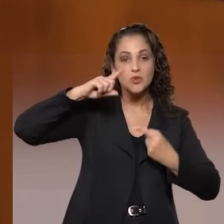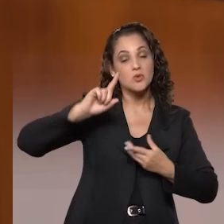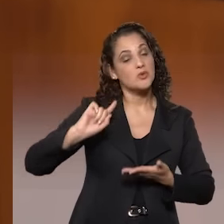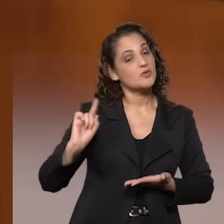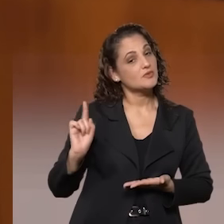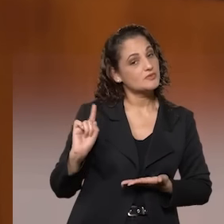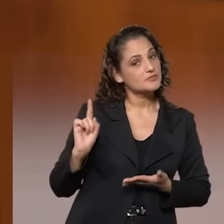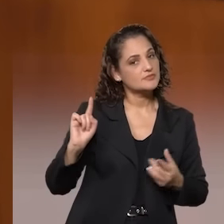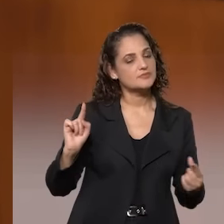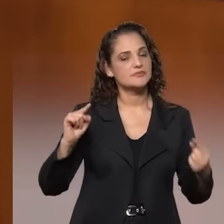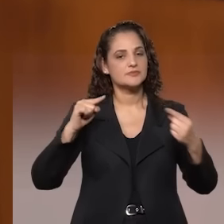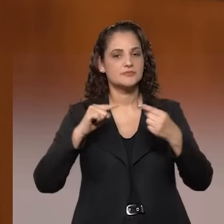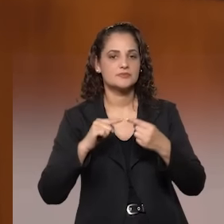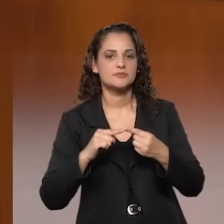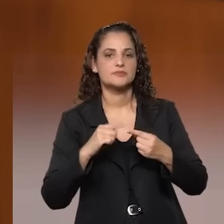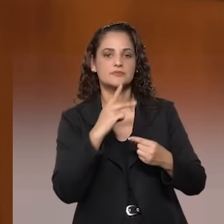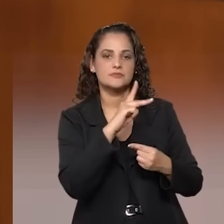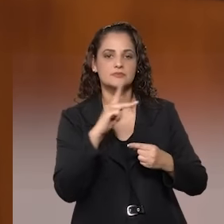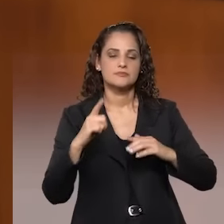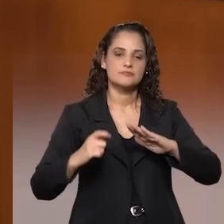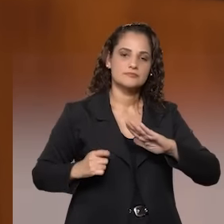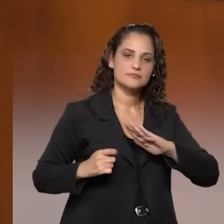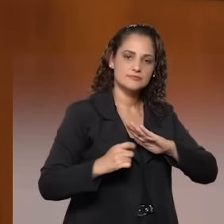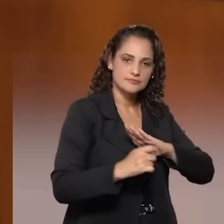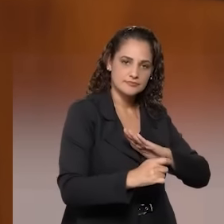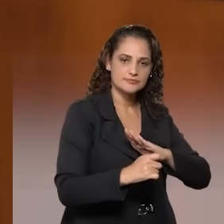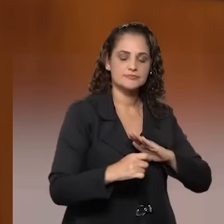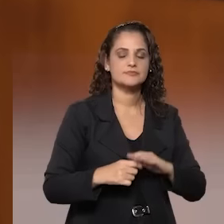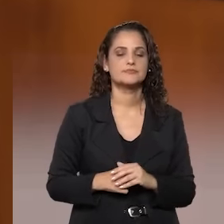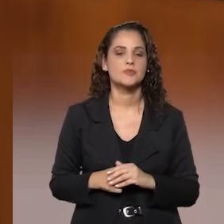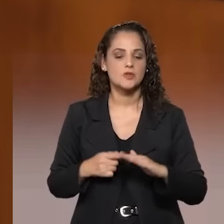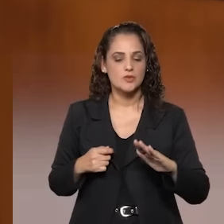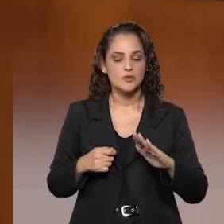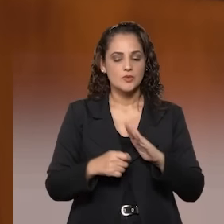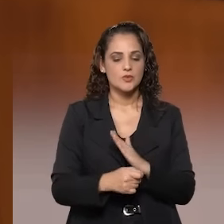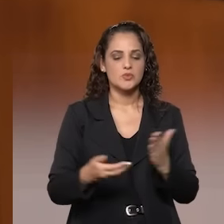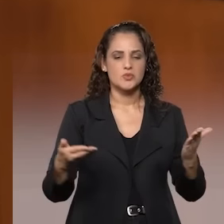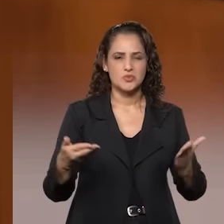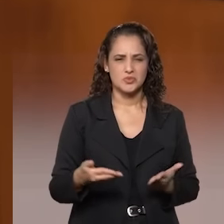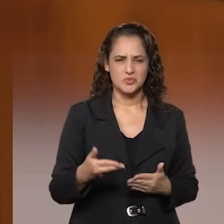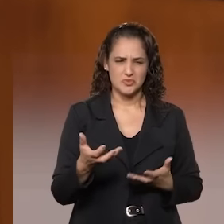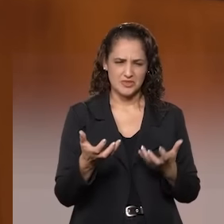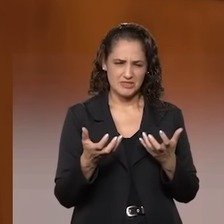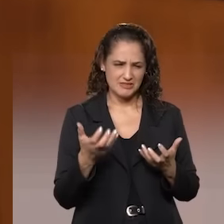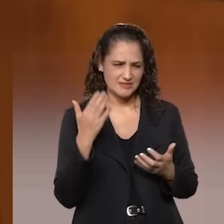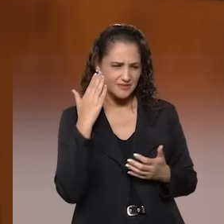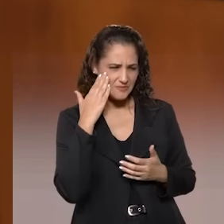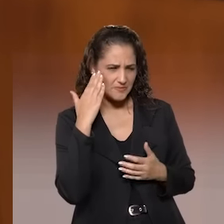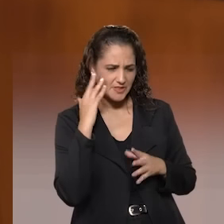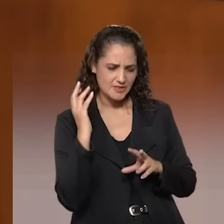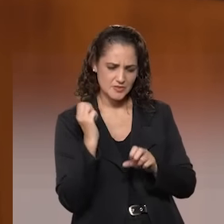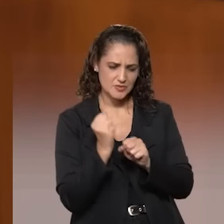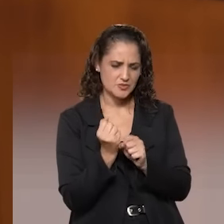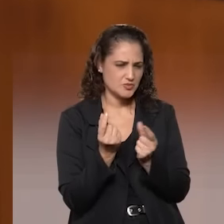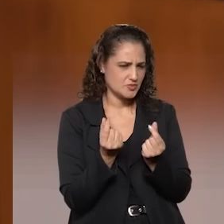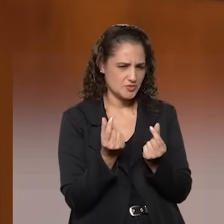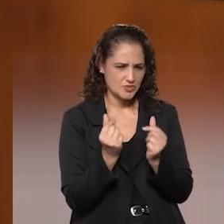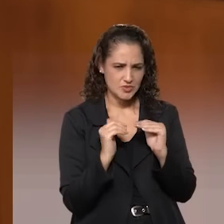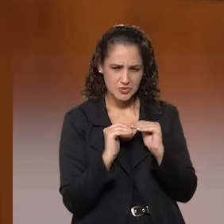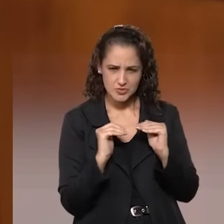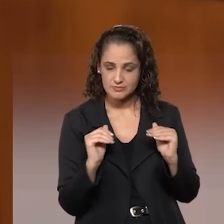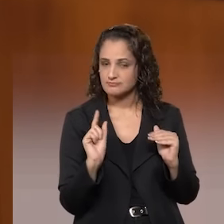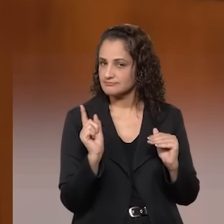investidores hoje eles não querem mais saber só do resultado econômico e financeiro eles querem que resultados econômicos